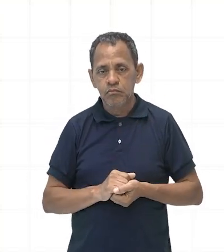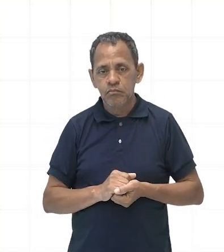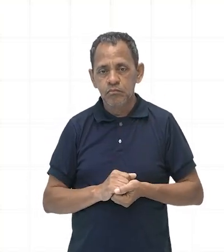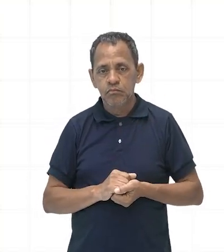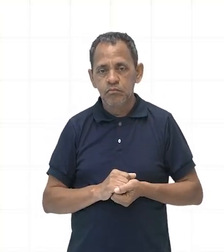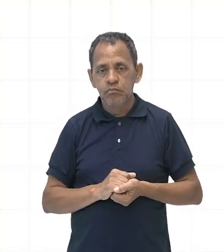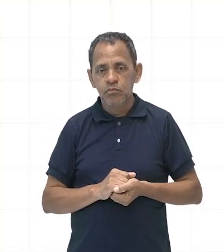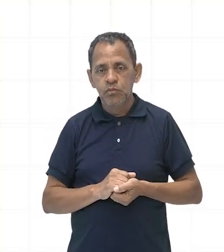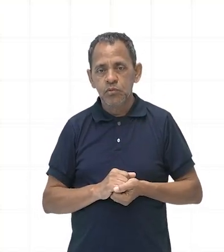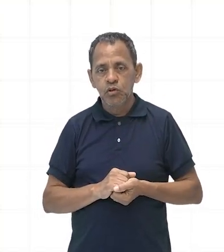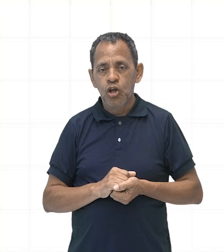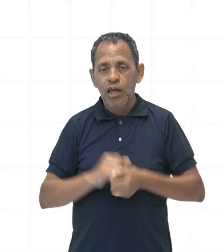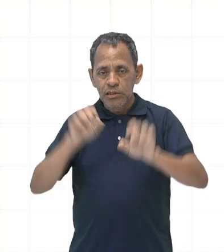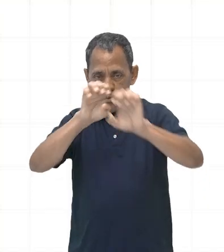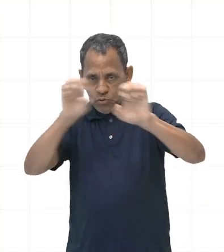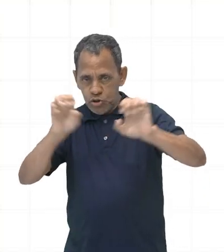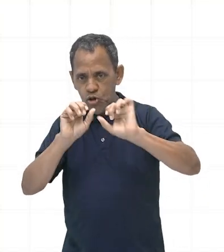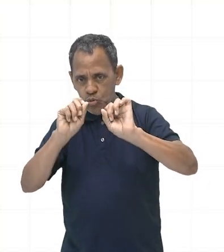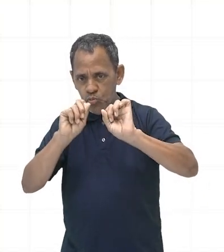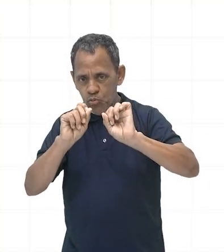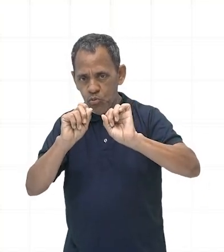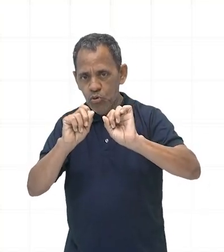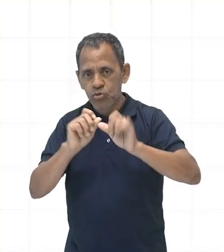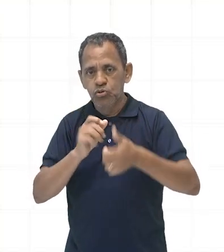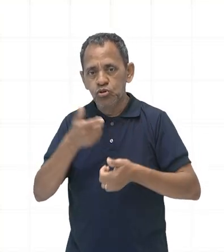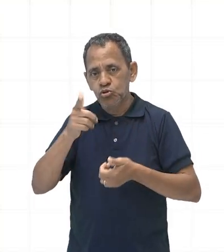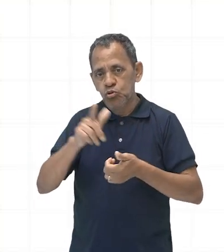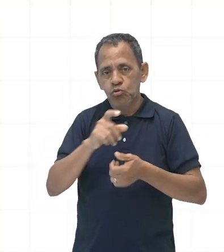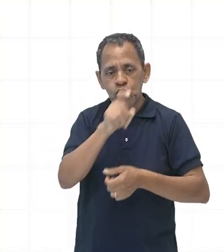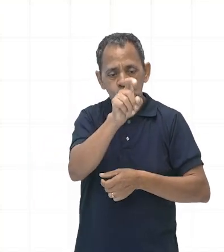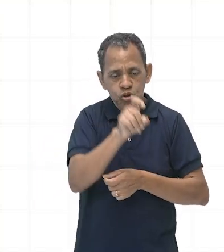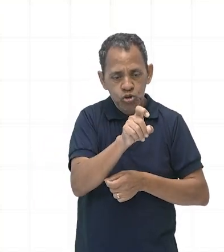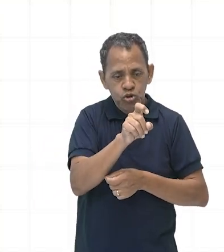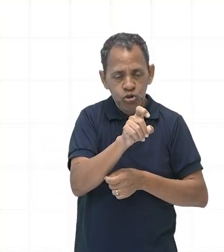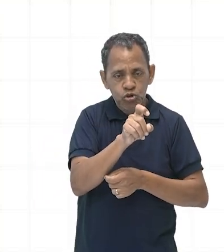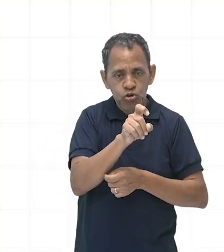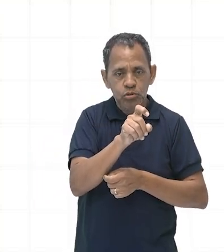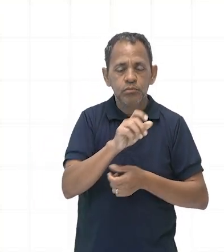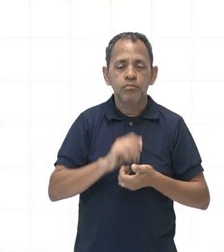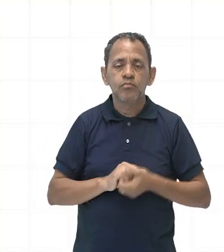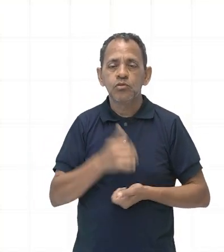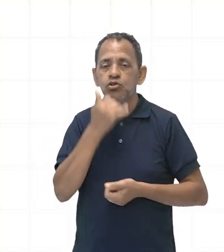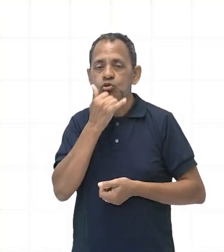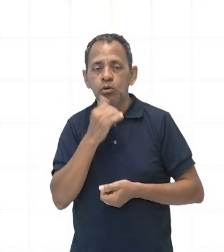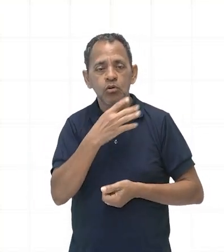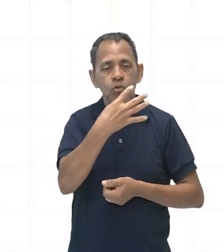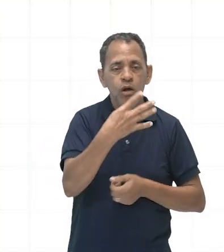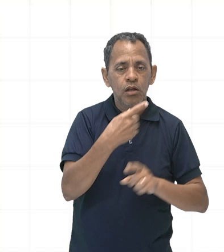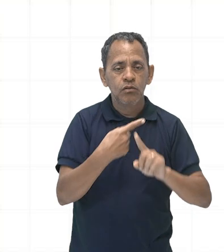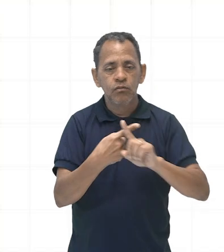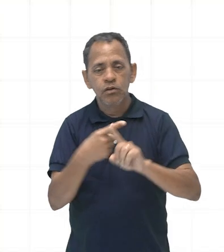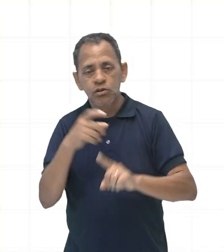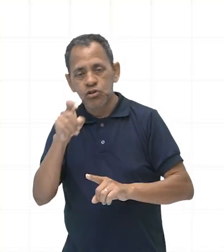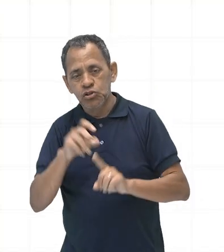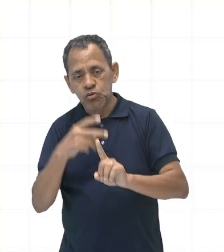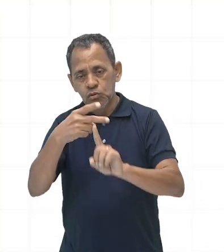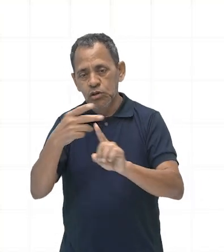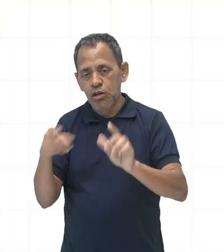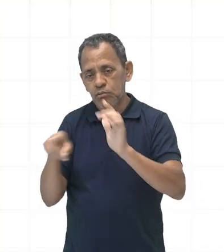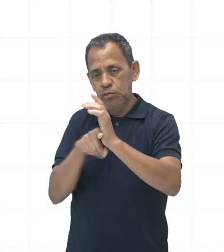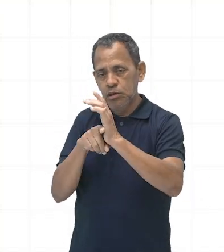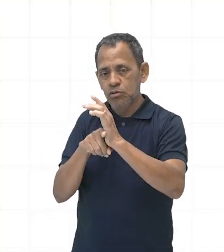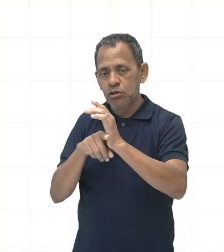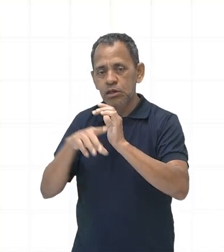essa expressão, então, pode ser escrita como x 4 vezes x ao quadrado